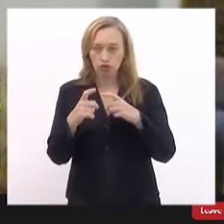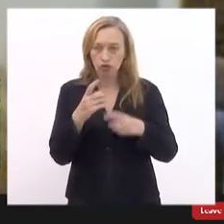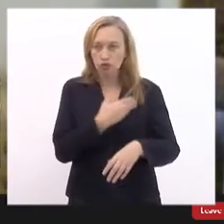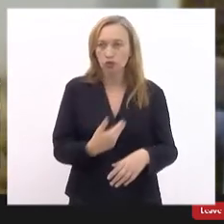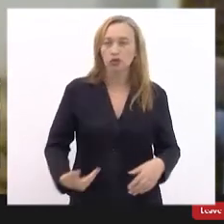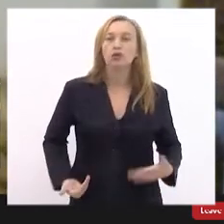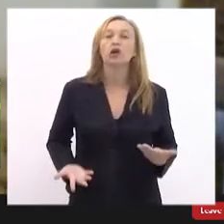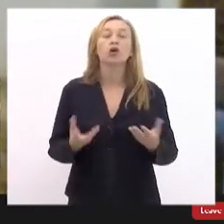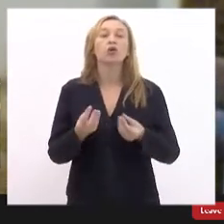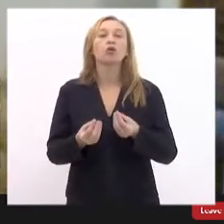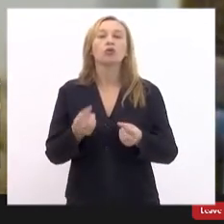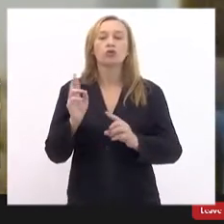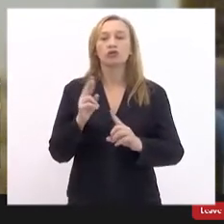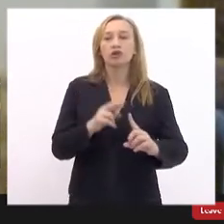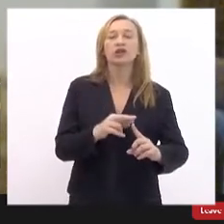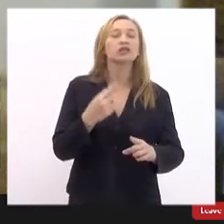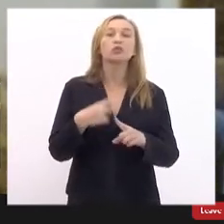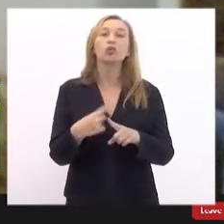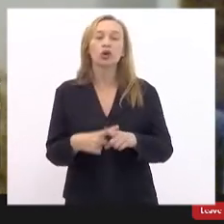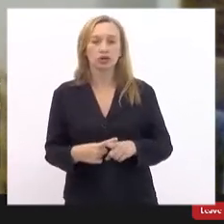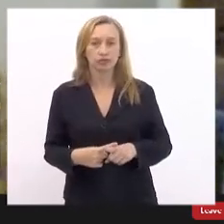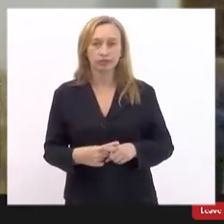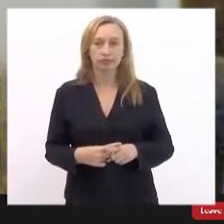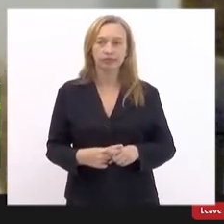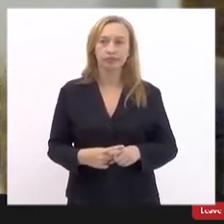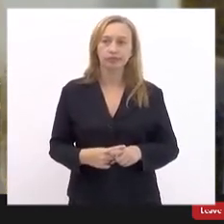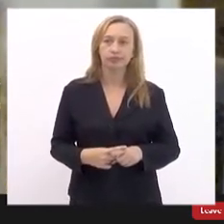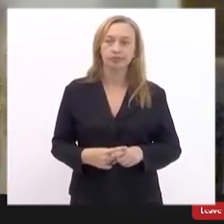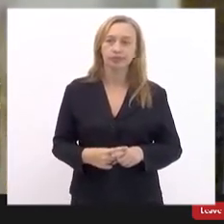essa referência? Eu faço essa referência porque nós